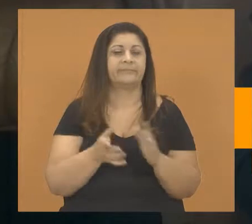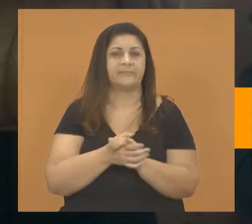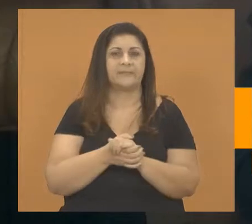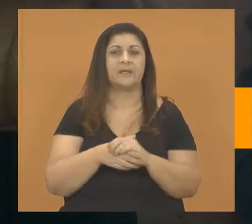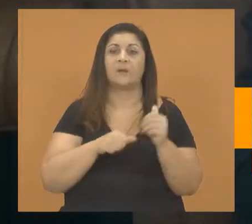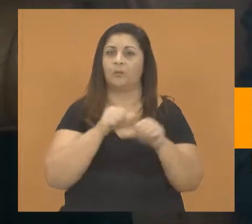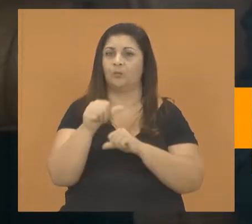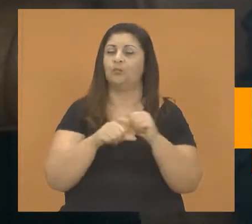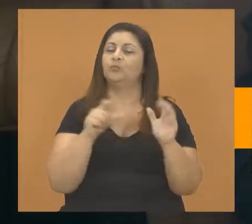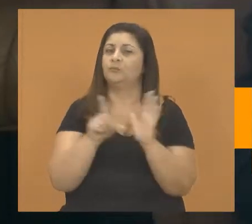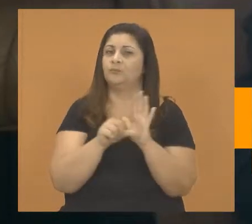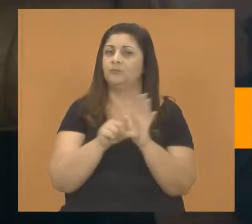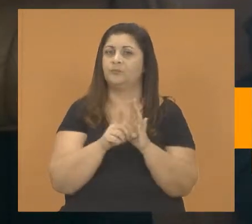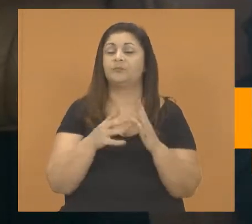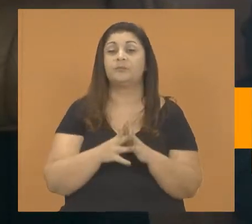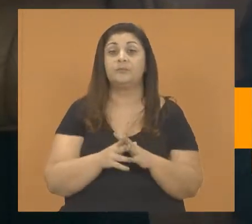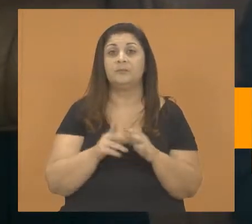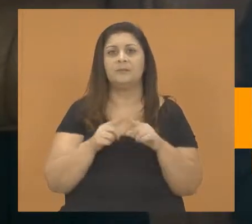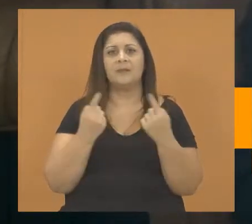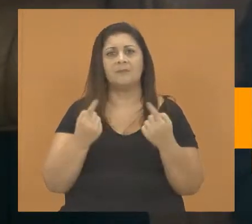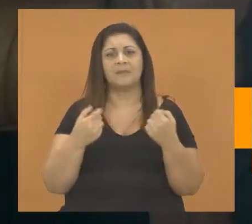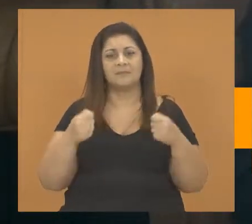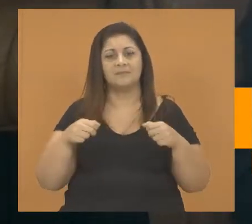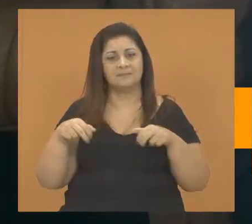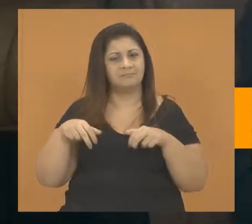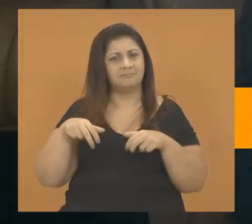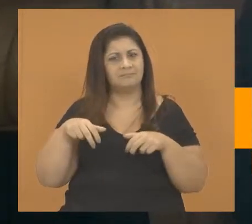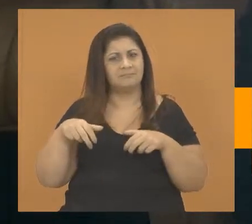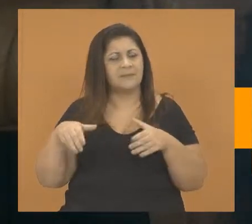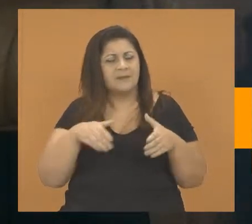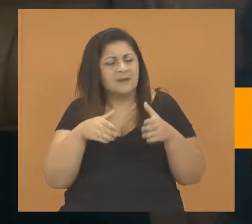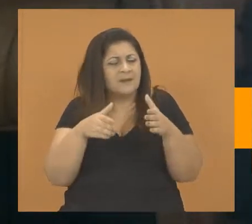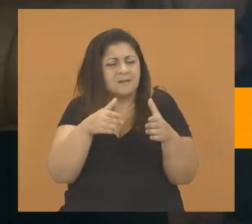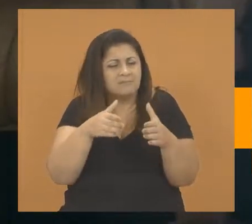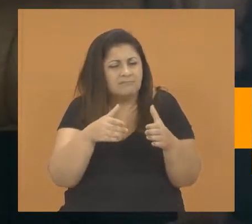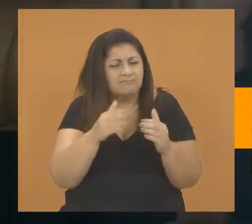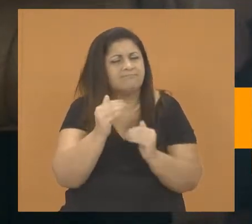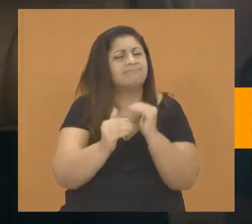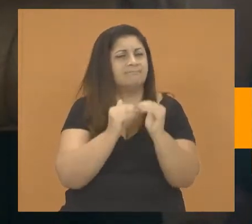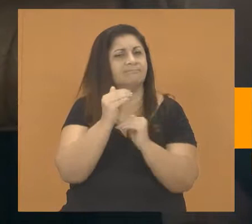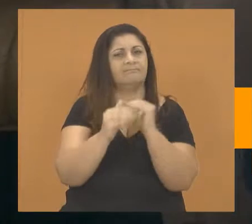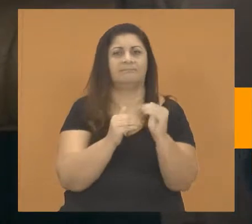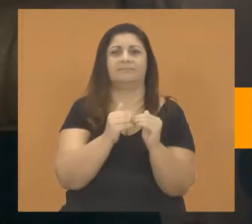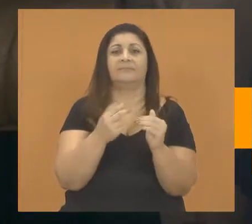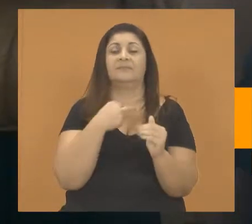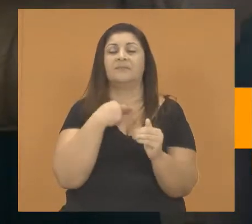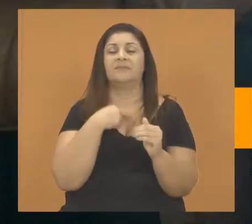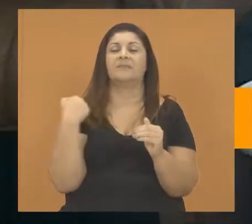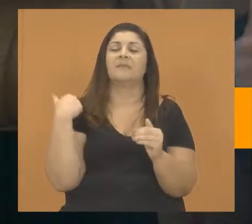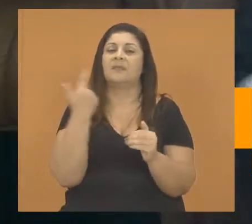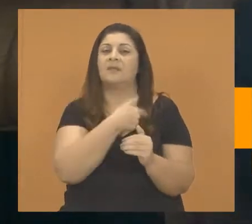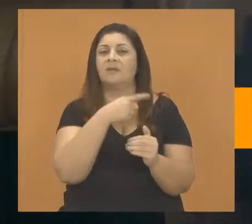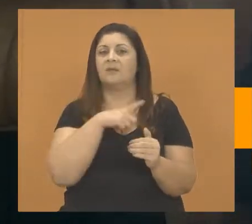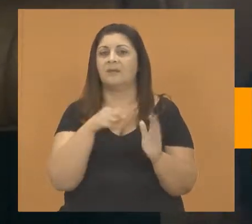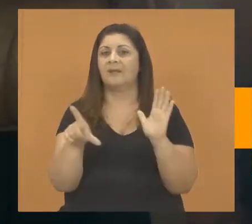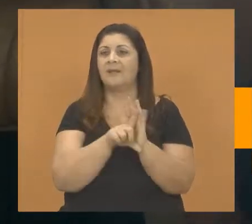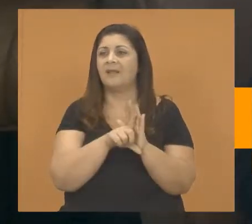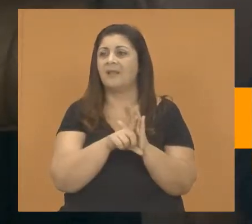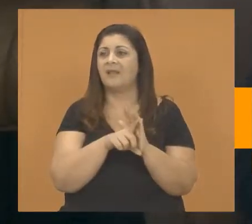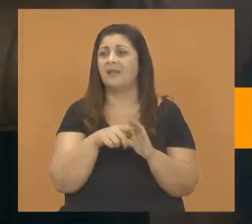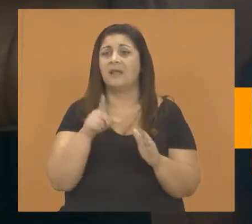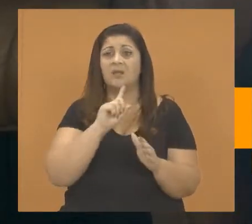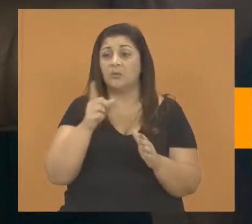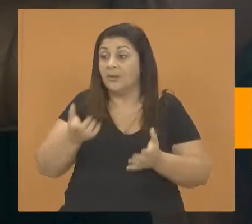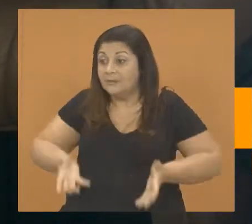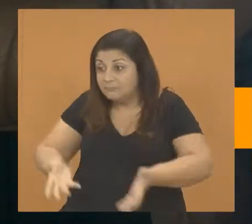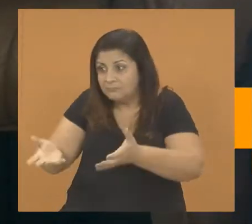alterações mas eu acho que precisa caminhar para isso porque não dá pra gente tem um estatuto que não motiva o servidor público